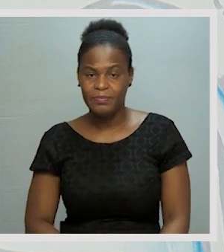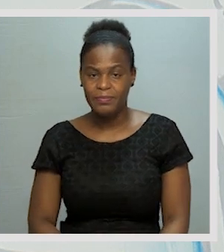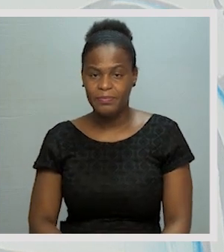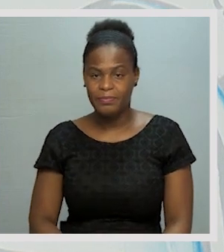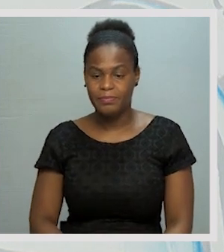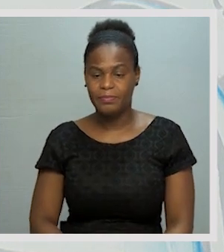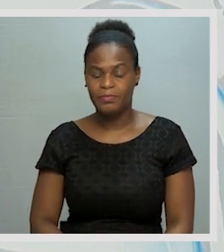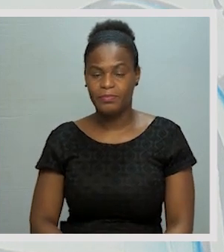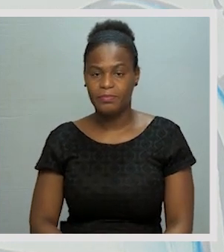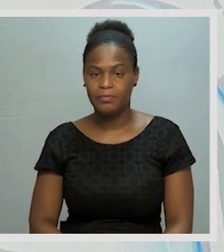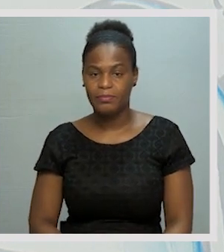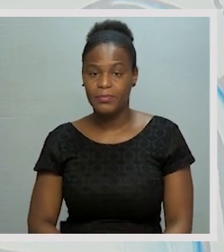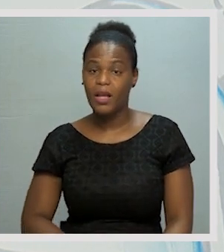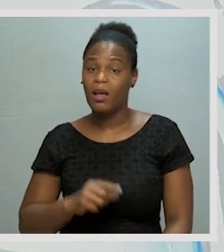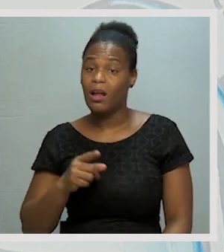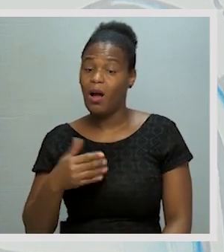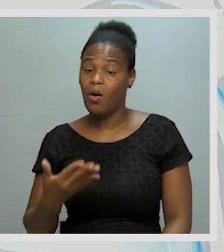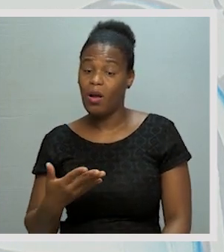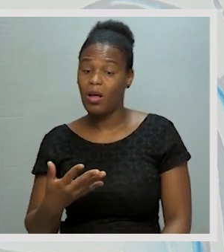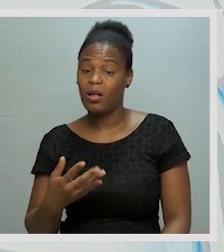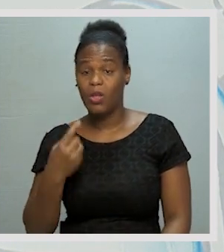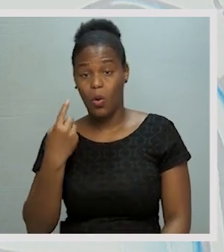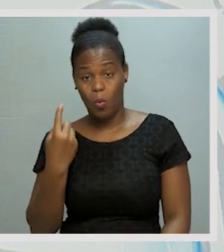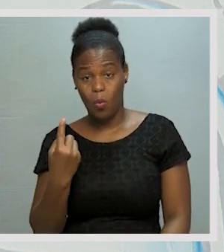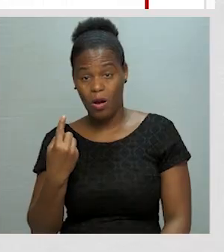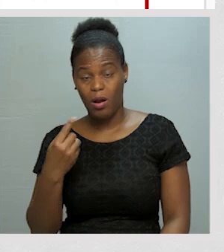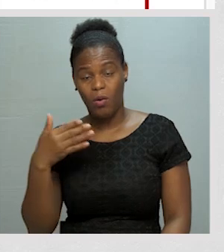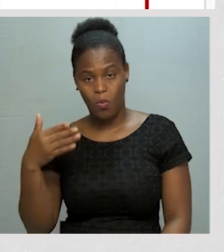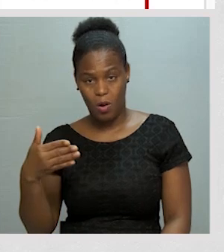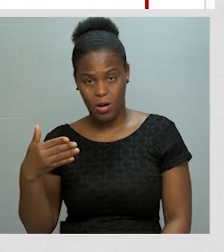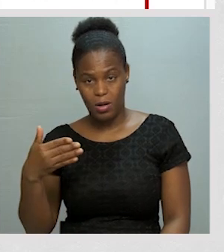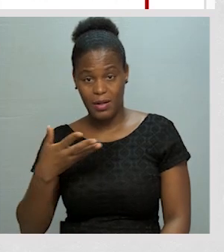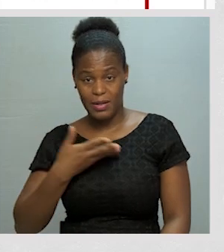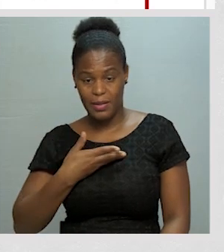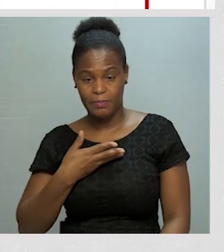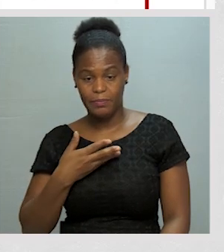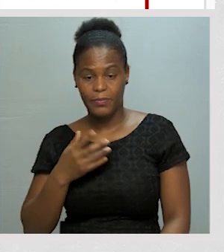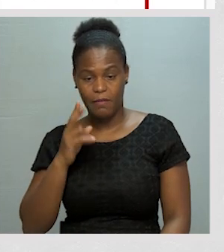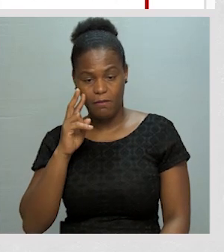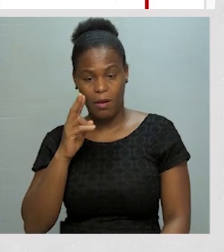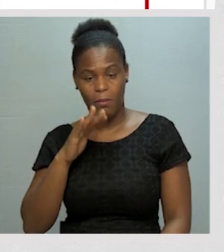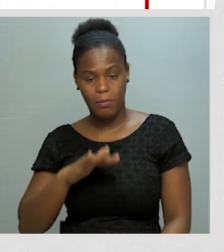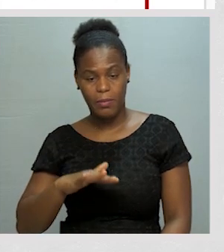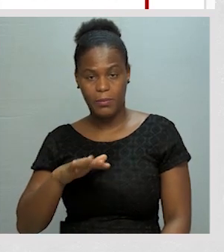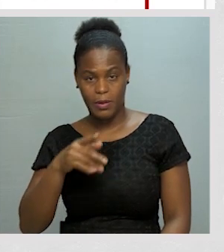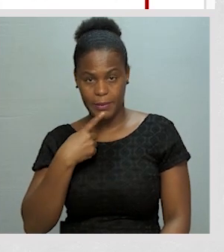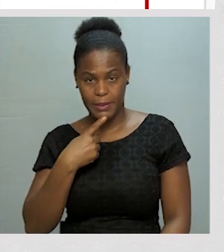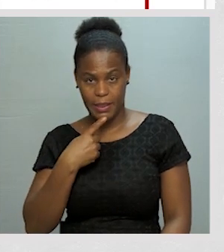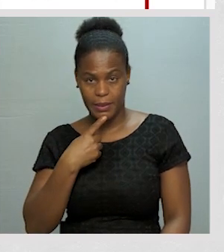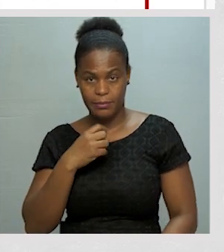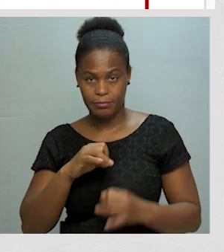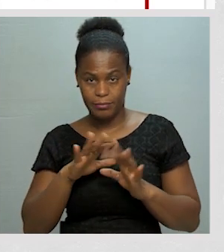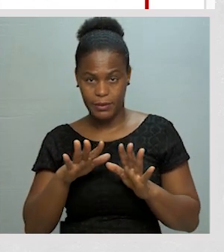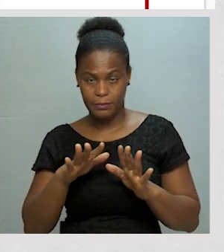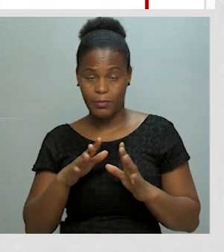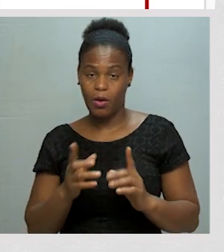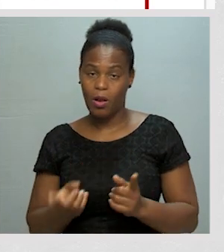ele? Fica 1 na coluna das unidades e transportamos, ou seja,